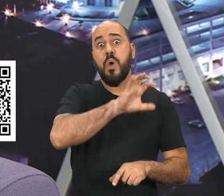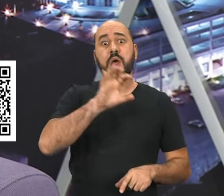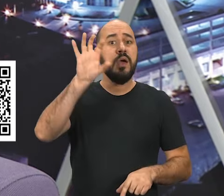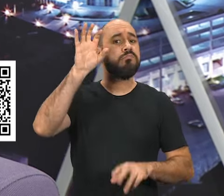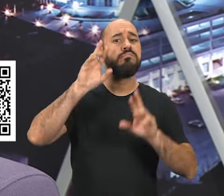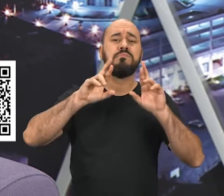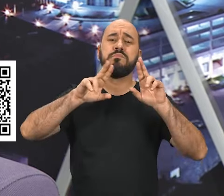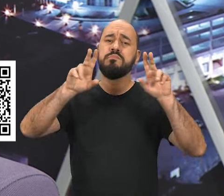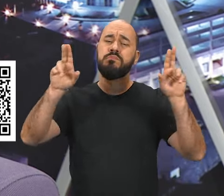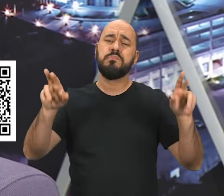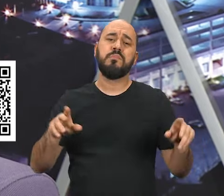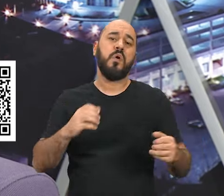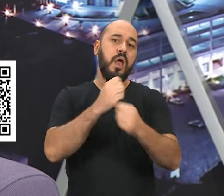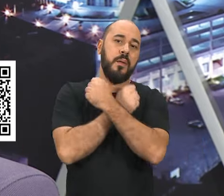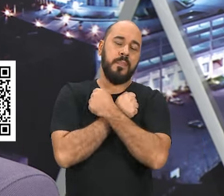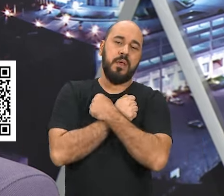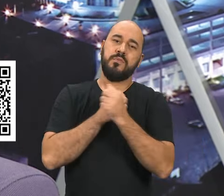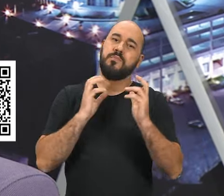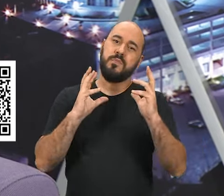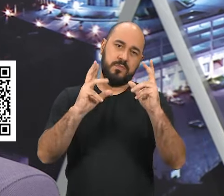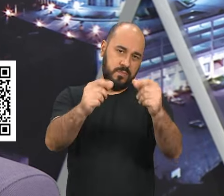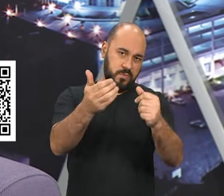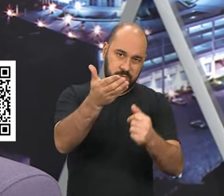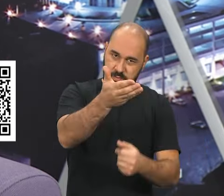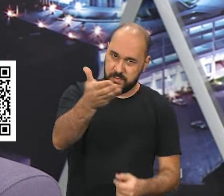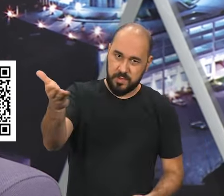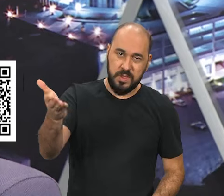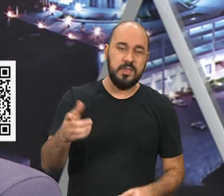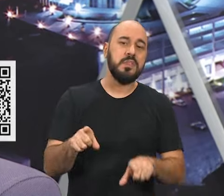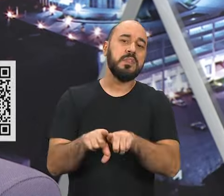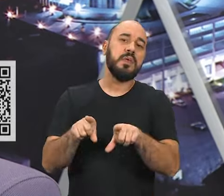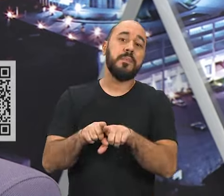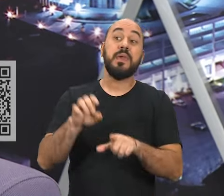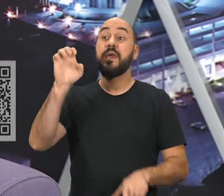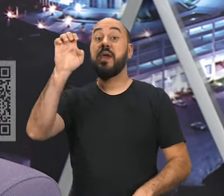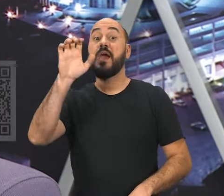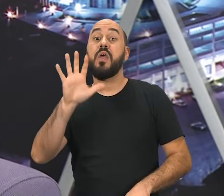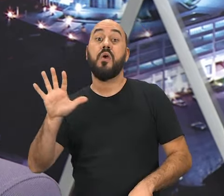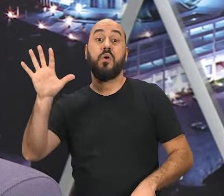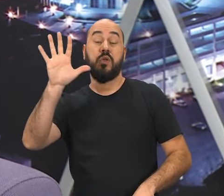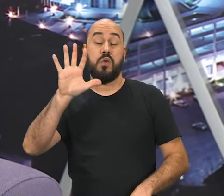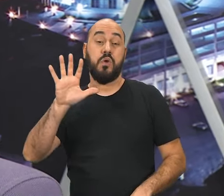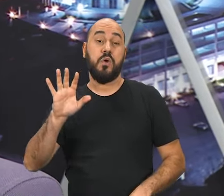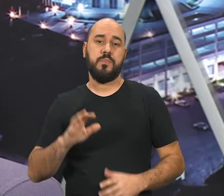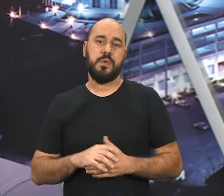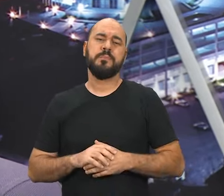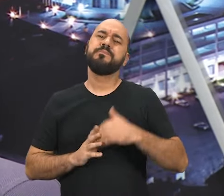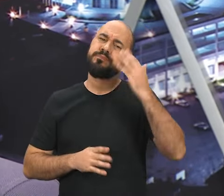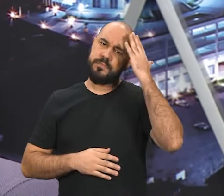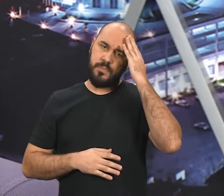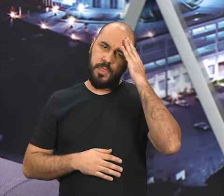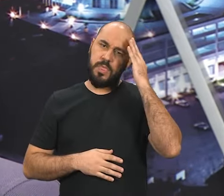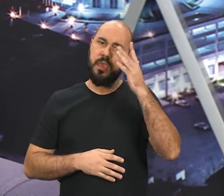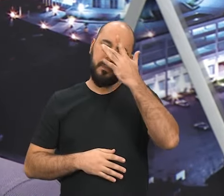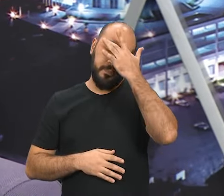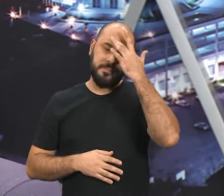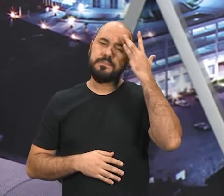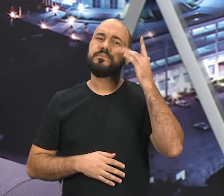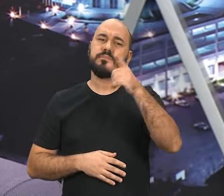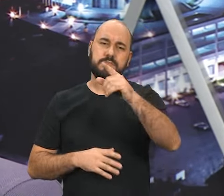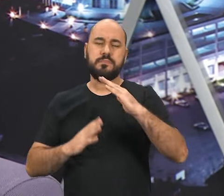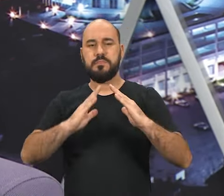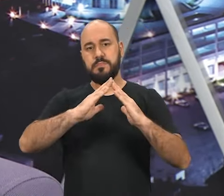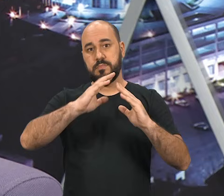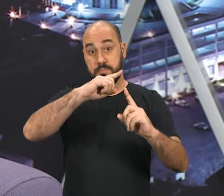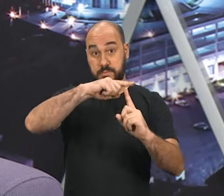dos Estados Unidos. Um abraço para você e também para você da Europa. Eu sei que tem muitas